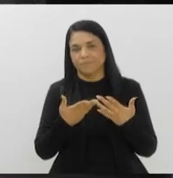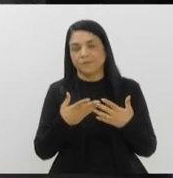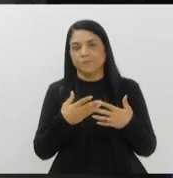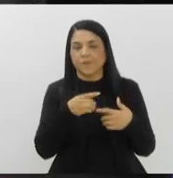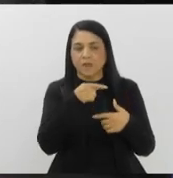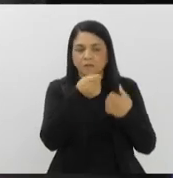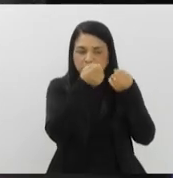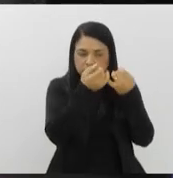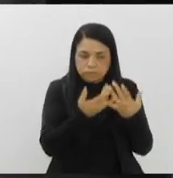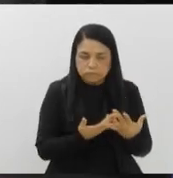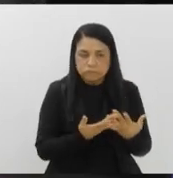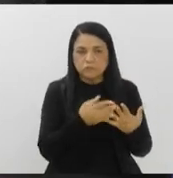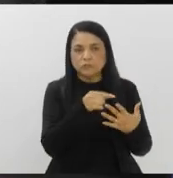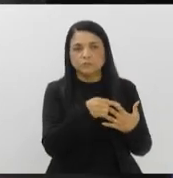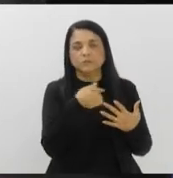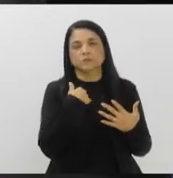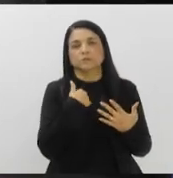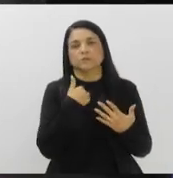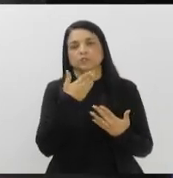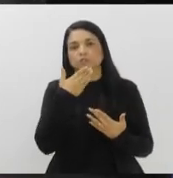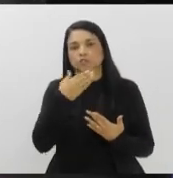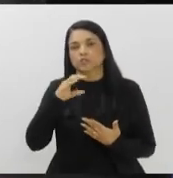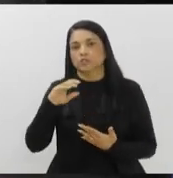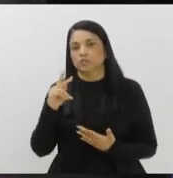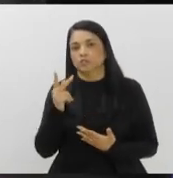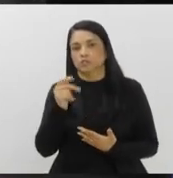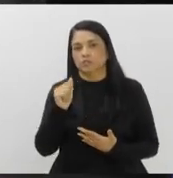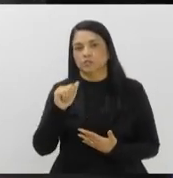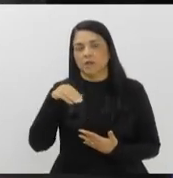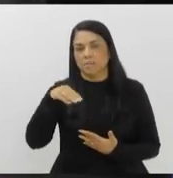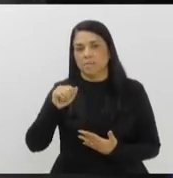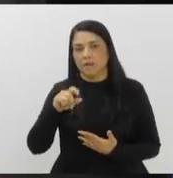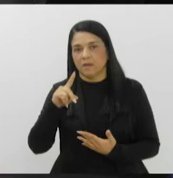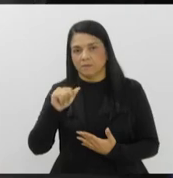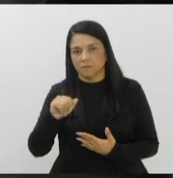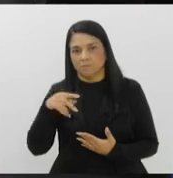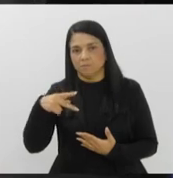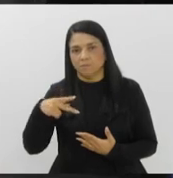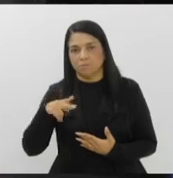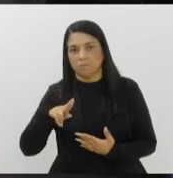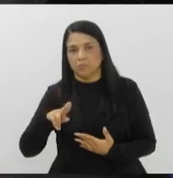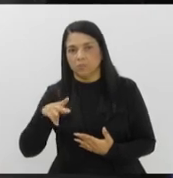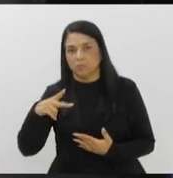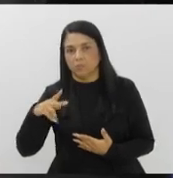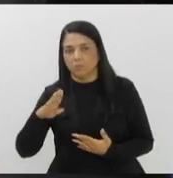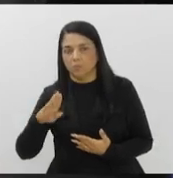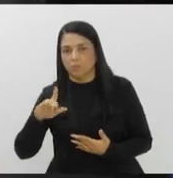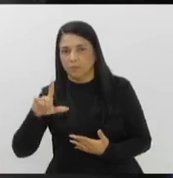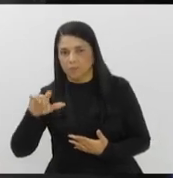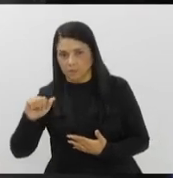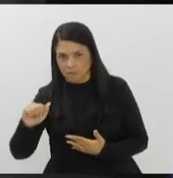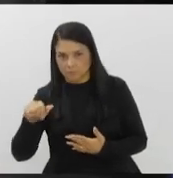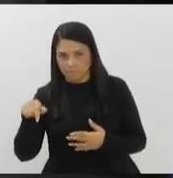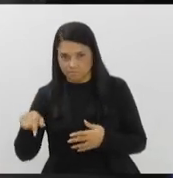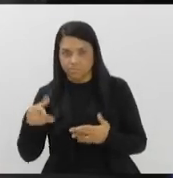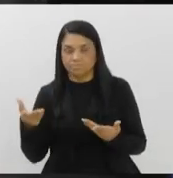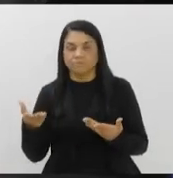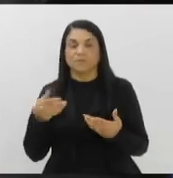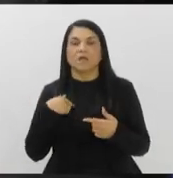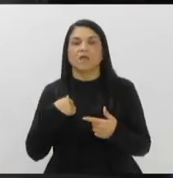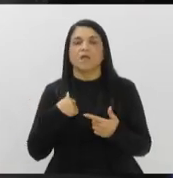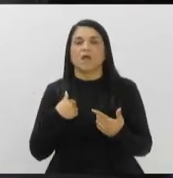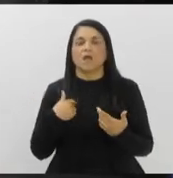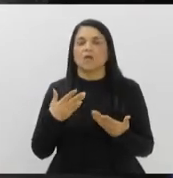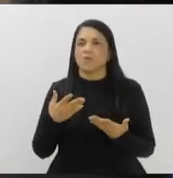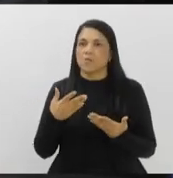descrevam ou elaborem suas chamadas públicas da forma mais coerente possível. Ah, como assim? Por exemplo, tem agora... Eu até fiz questão